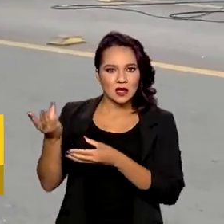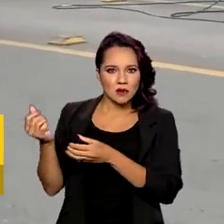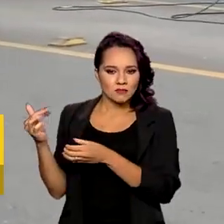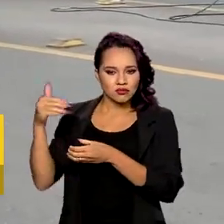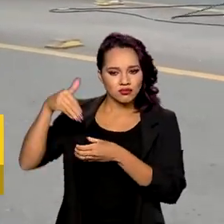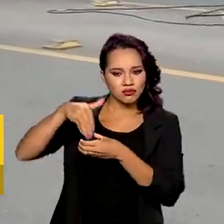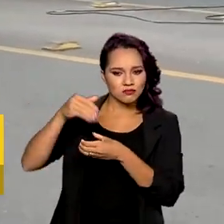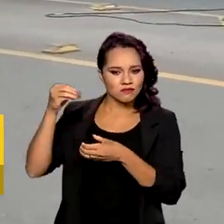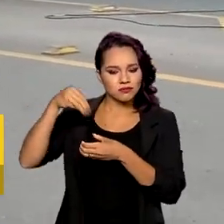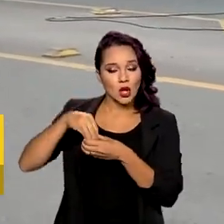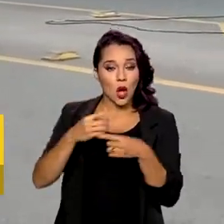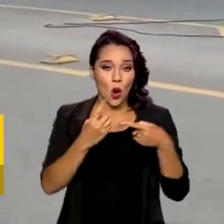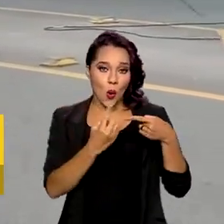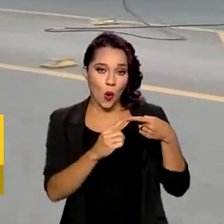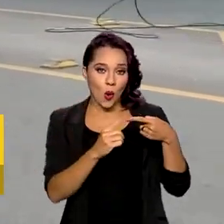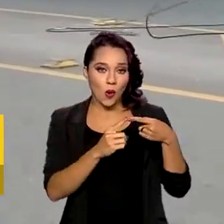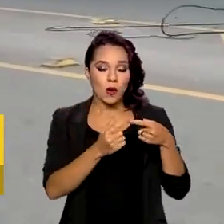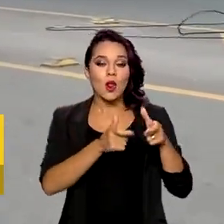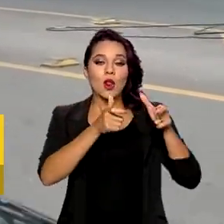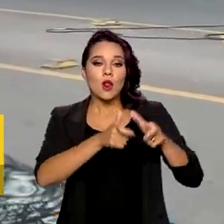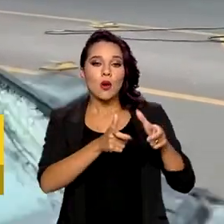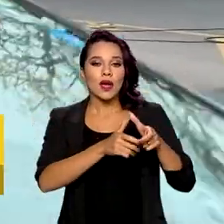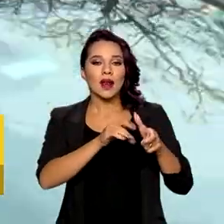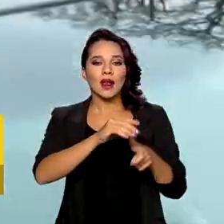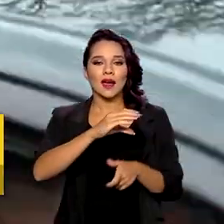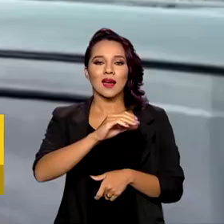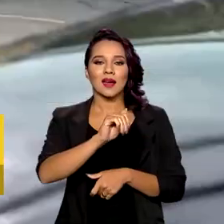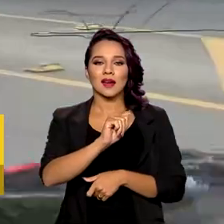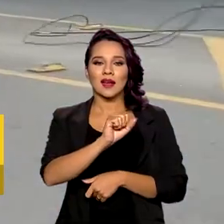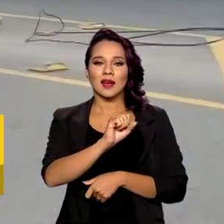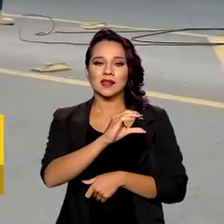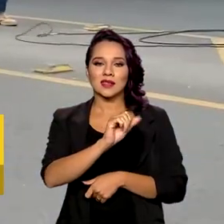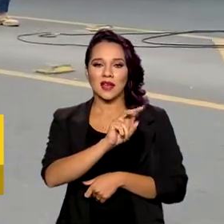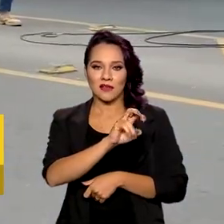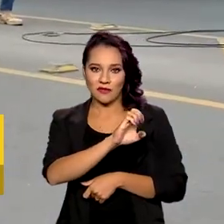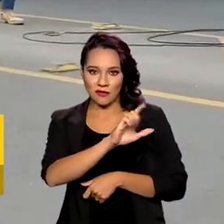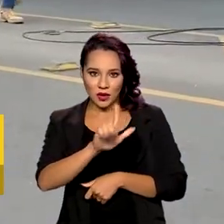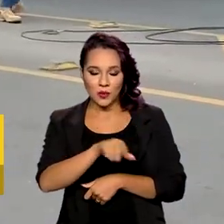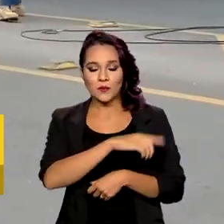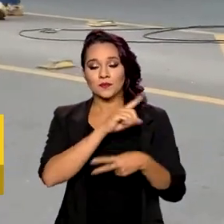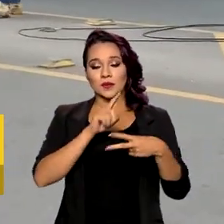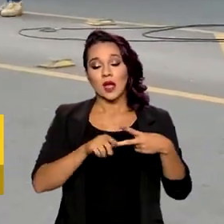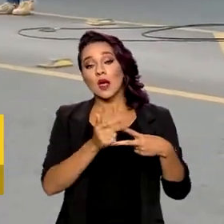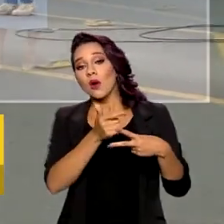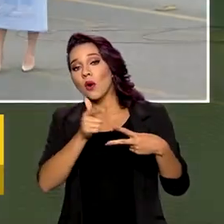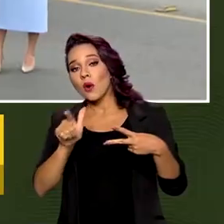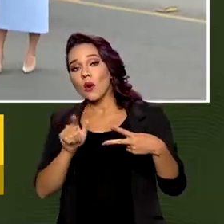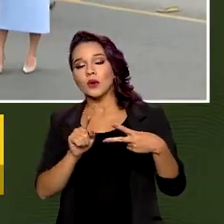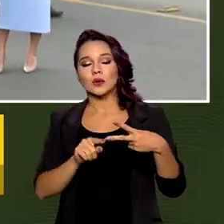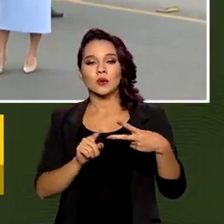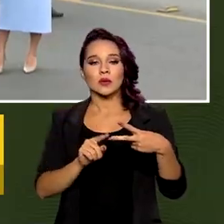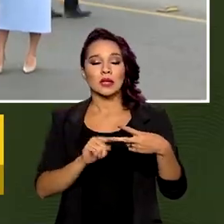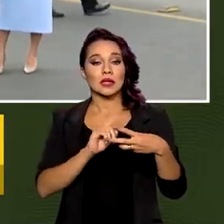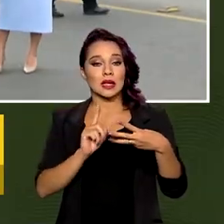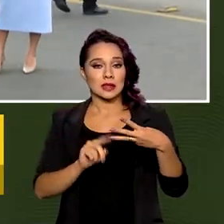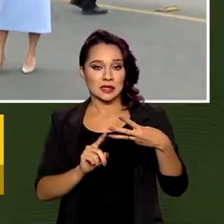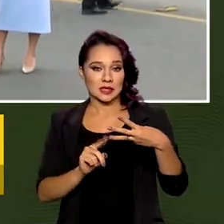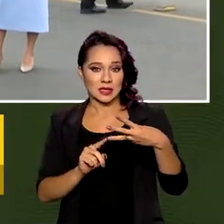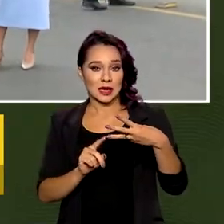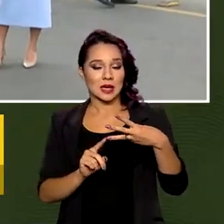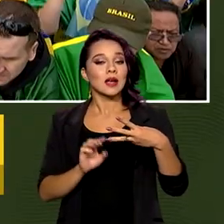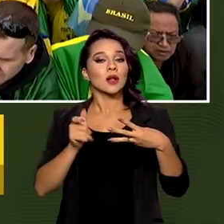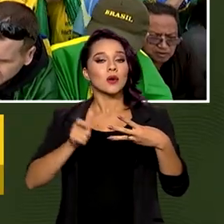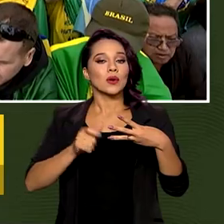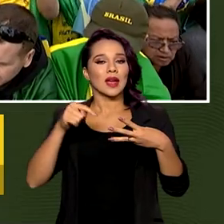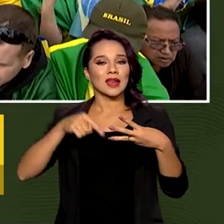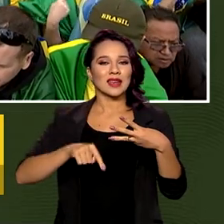infantaria. Uma brigada fica localizada lá em Cascavel, né? A 15ª Brigada. Nós temos a 3ª Brigada, que fica